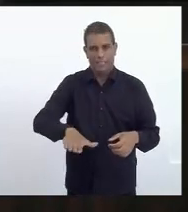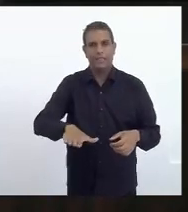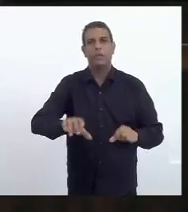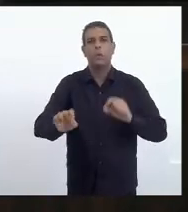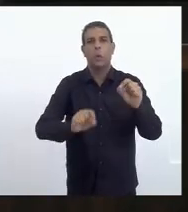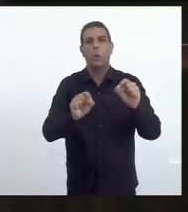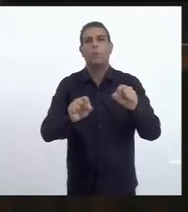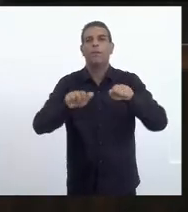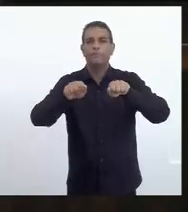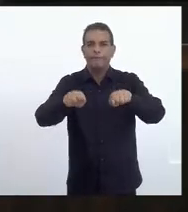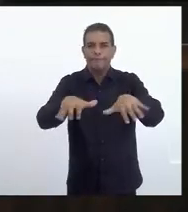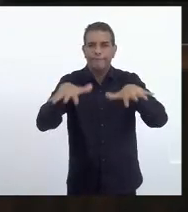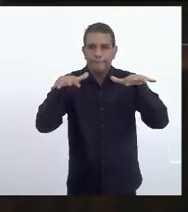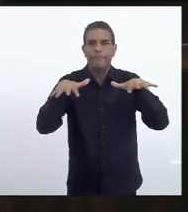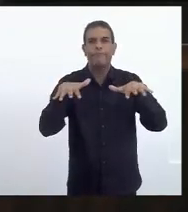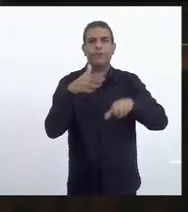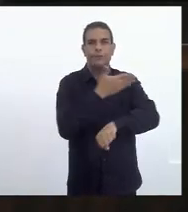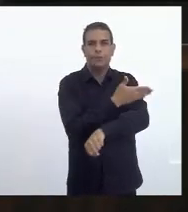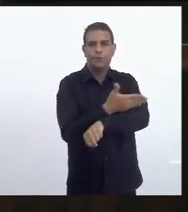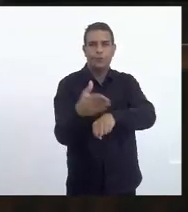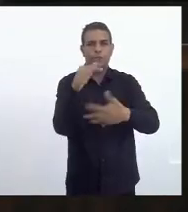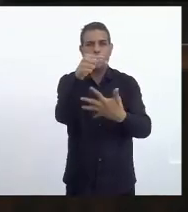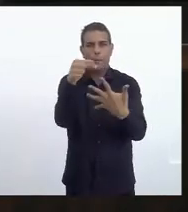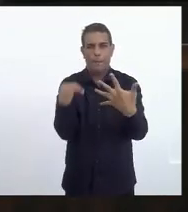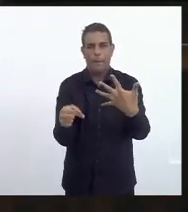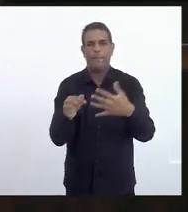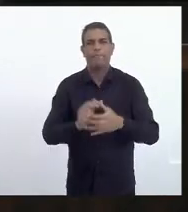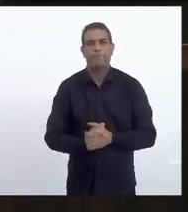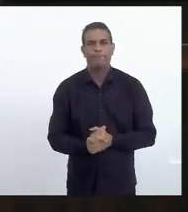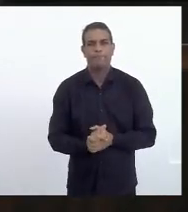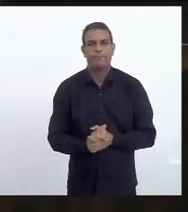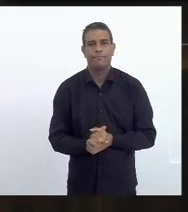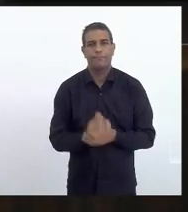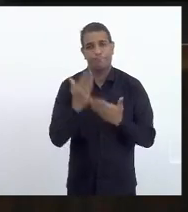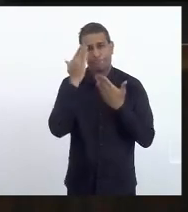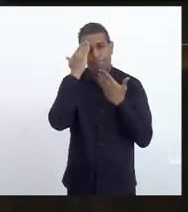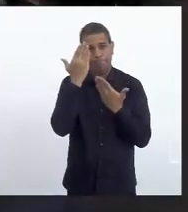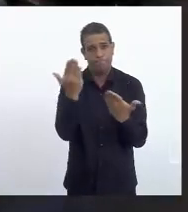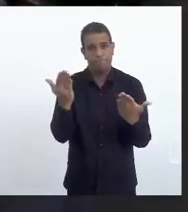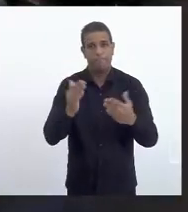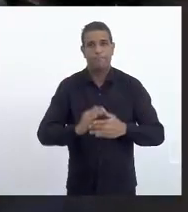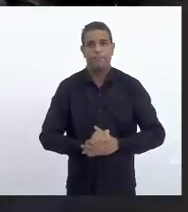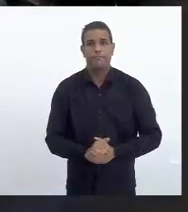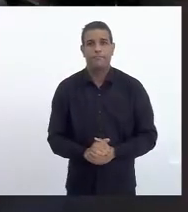quando retornaremos com a ordem do dia está suspensa a sessão